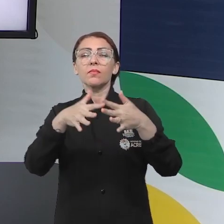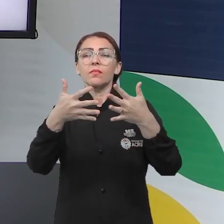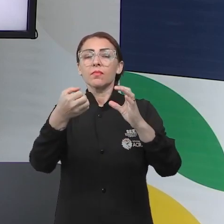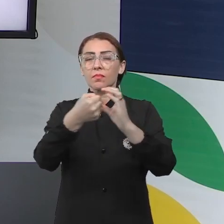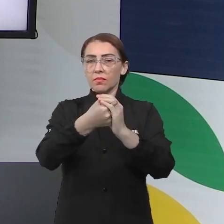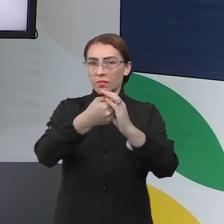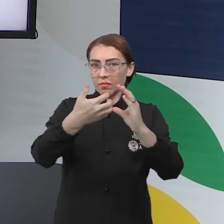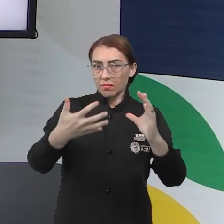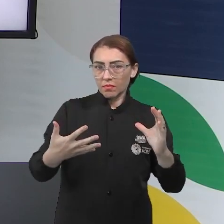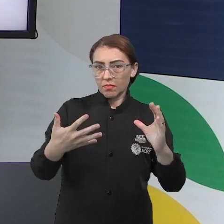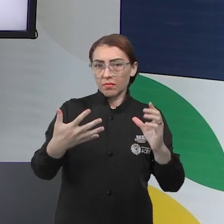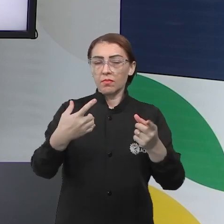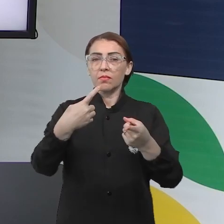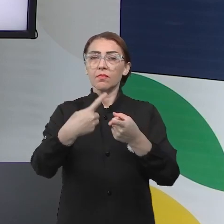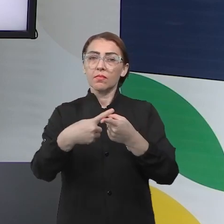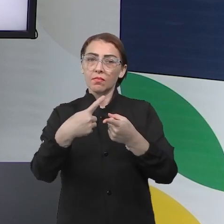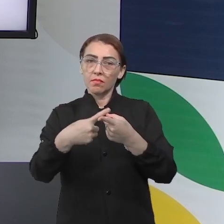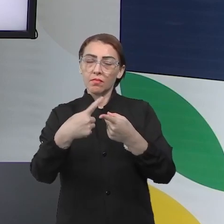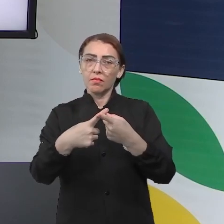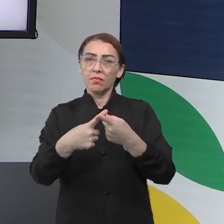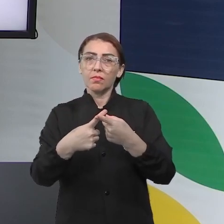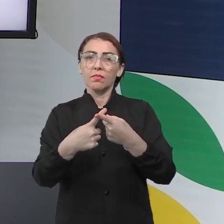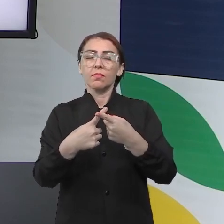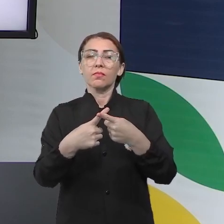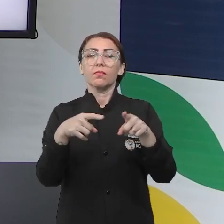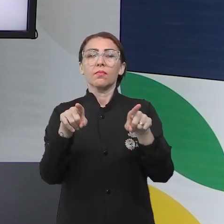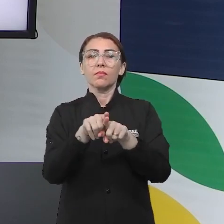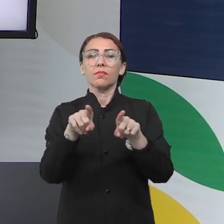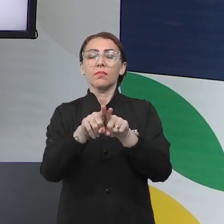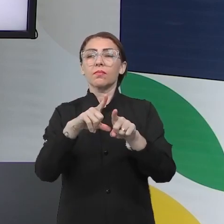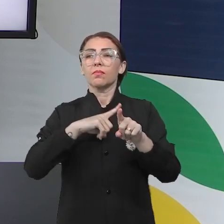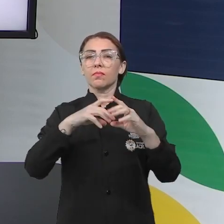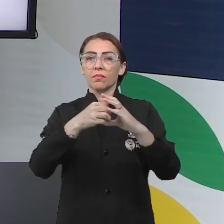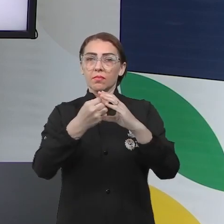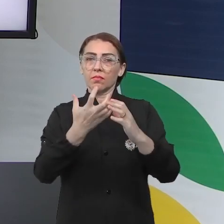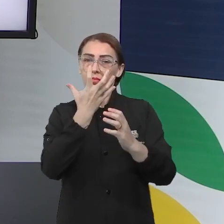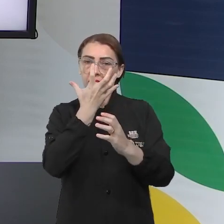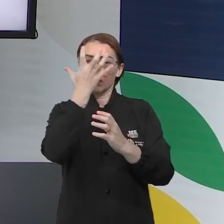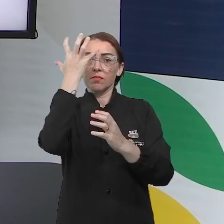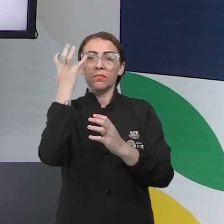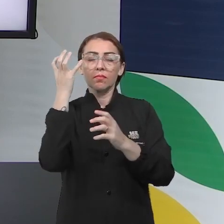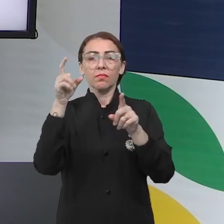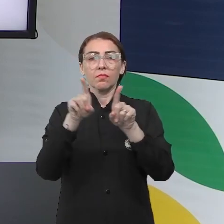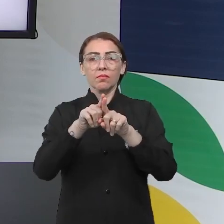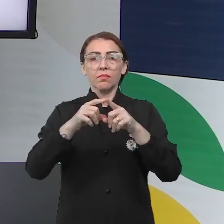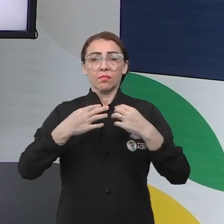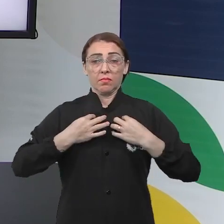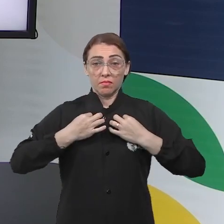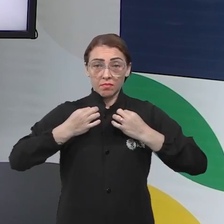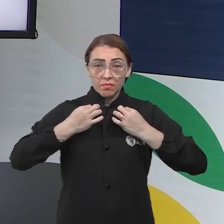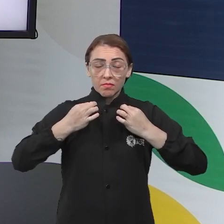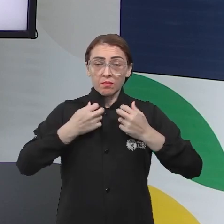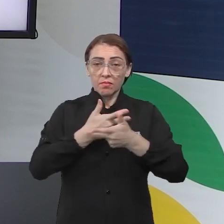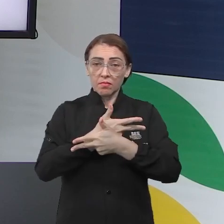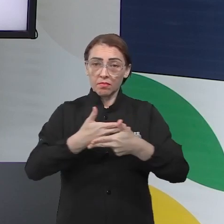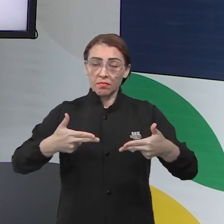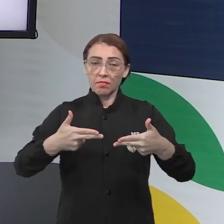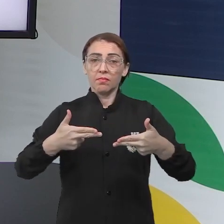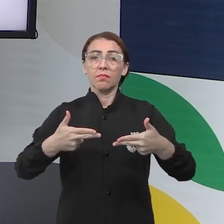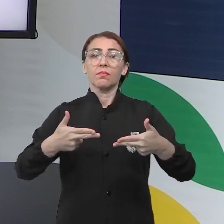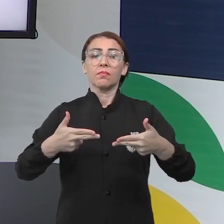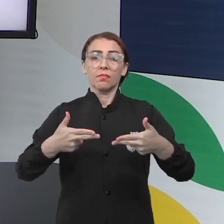suas características, porque além, né, de ter essas características da máscara e da vestimenta, que eram